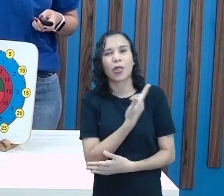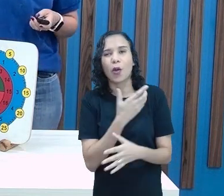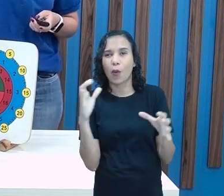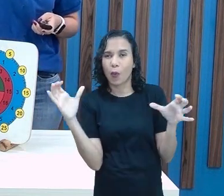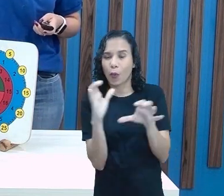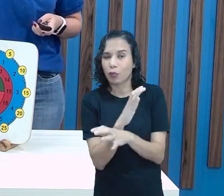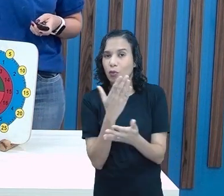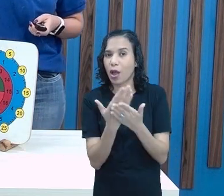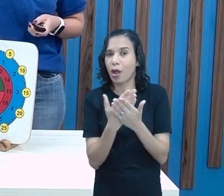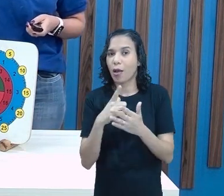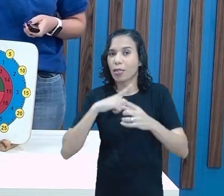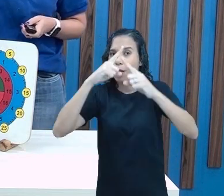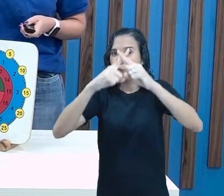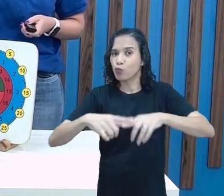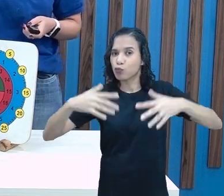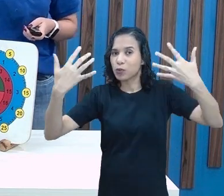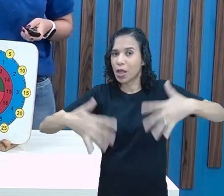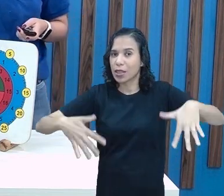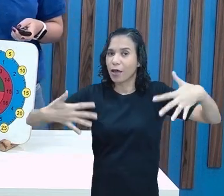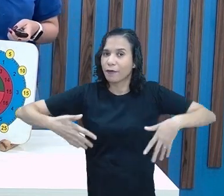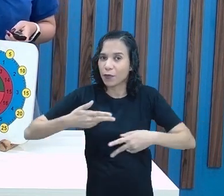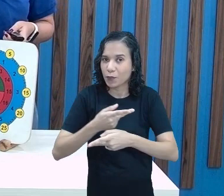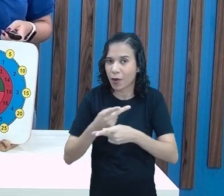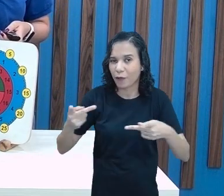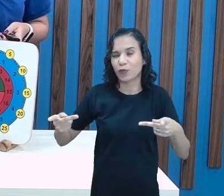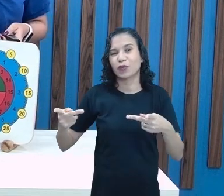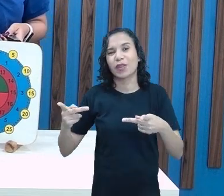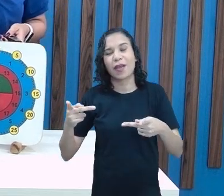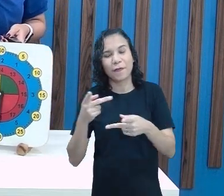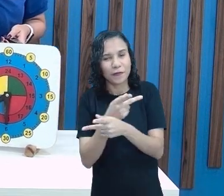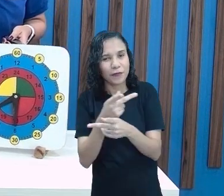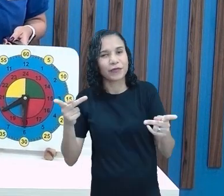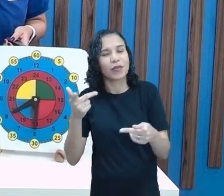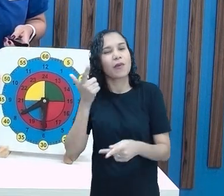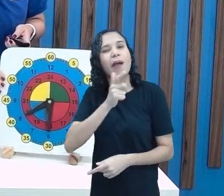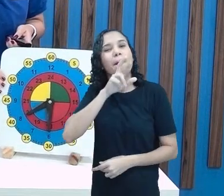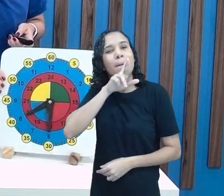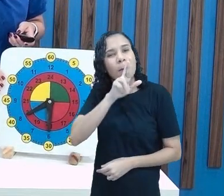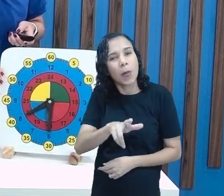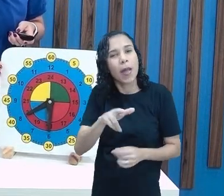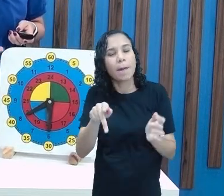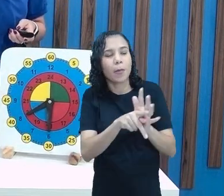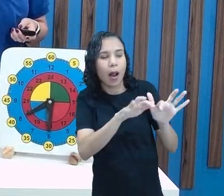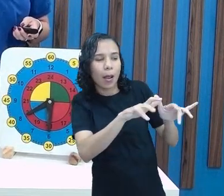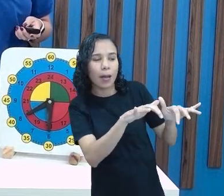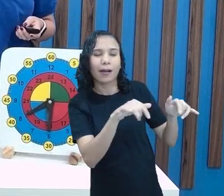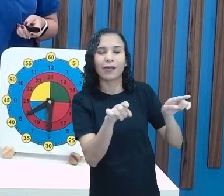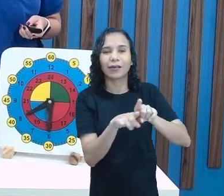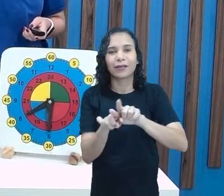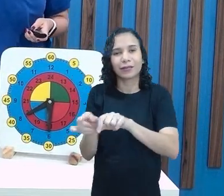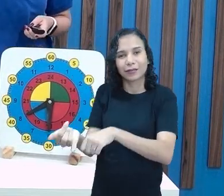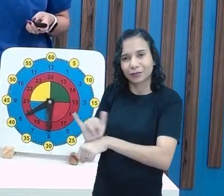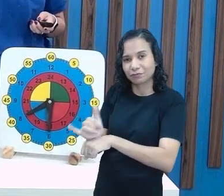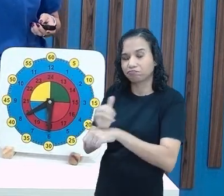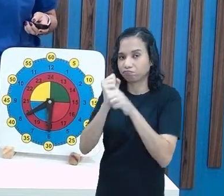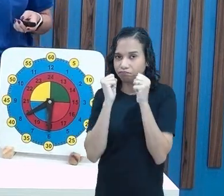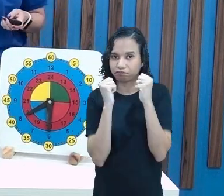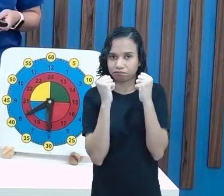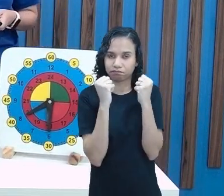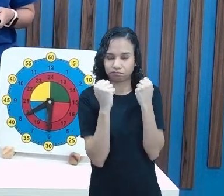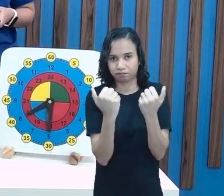vou deixar um desafio aqui lançado para vocês, para que vocês respondam tanto no chat quanto lá no YouTube.